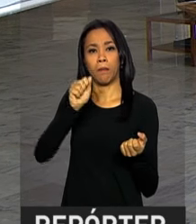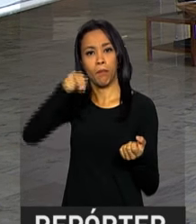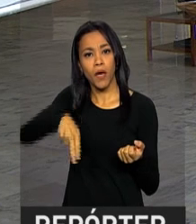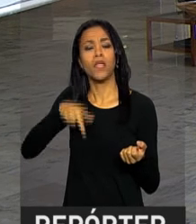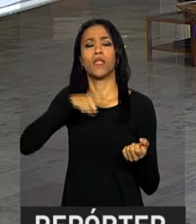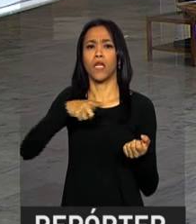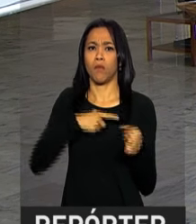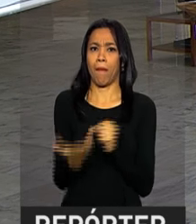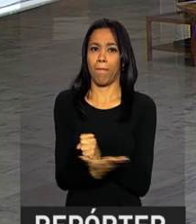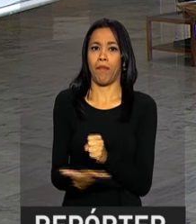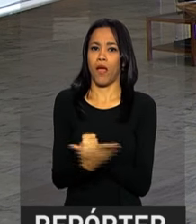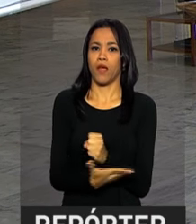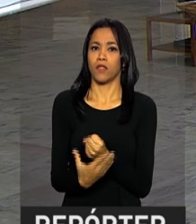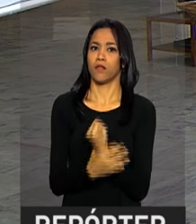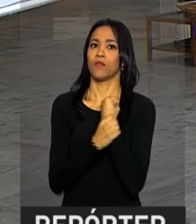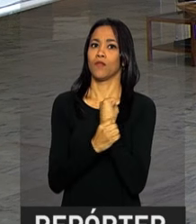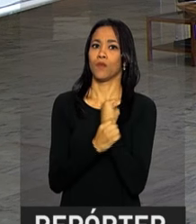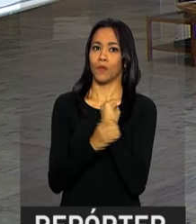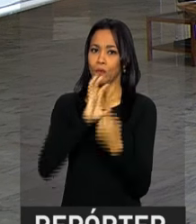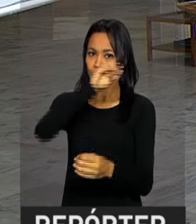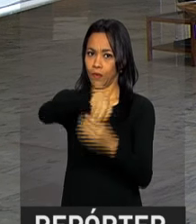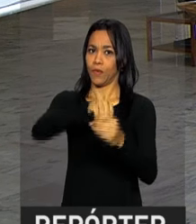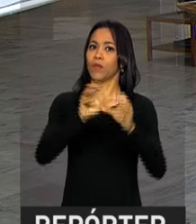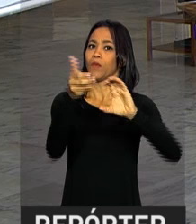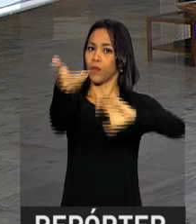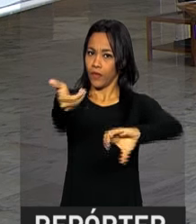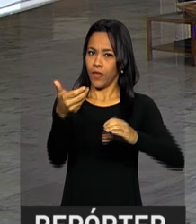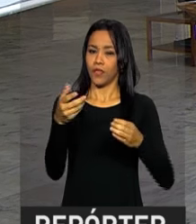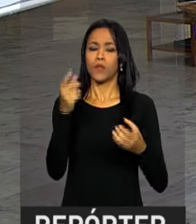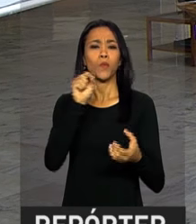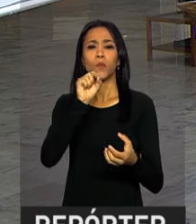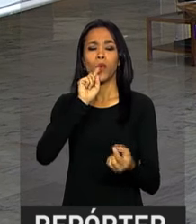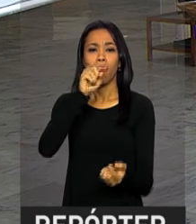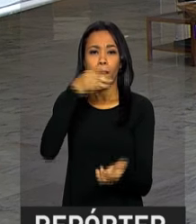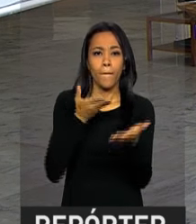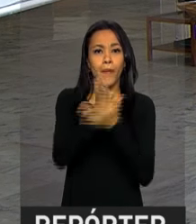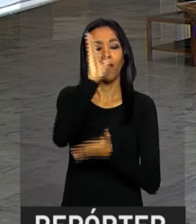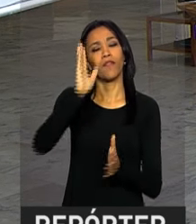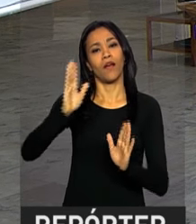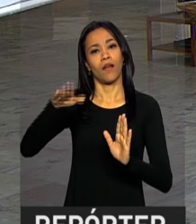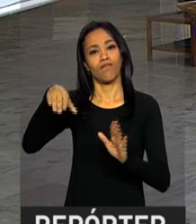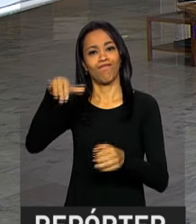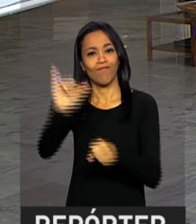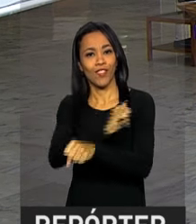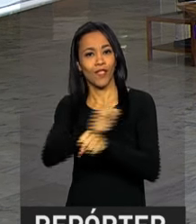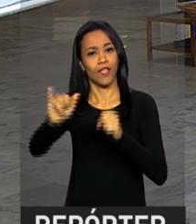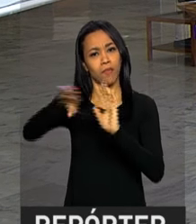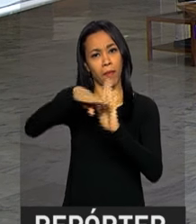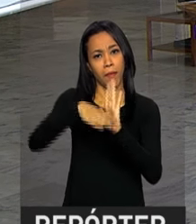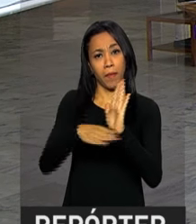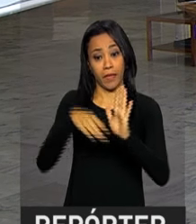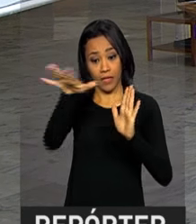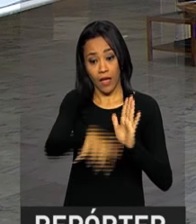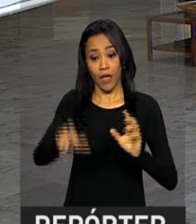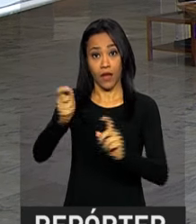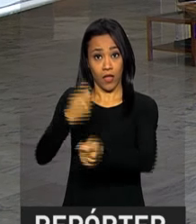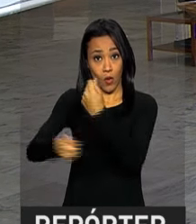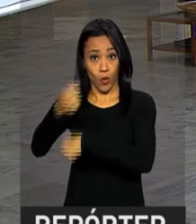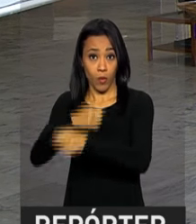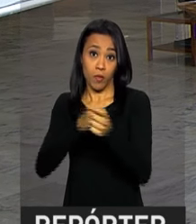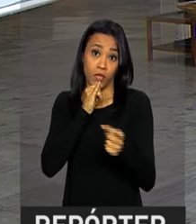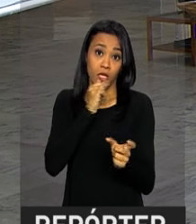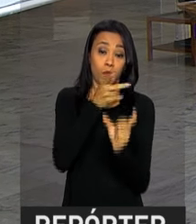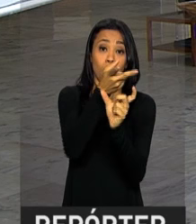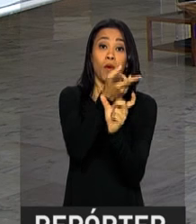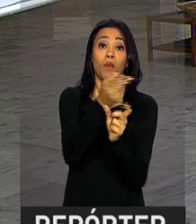sólida no Congresso Nacional para aprovação de medidas importantes para a economia, como, por exemplo, a reforma da